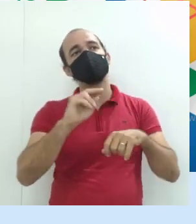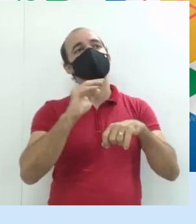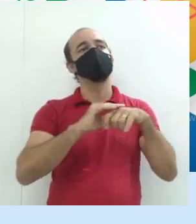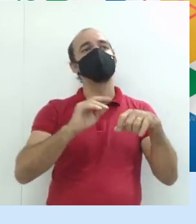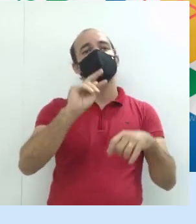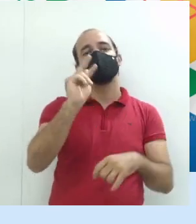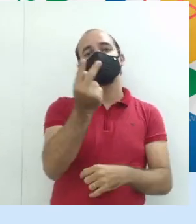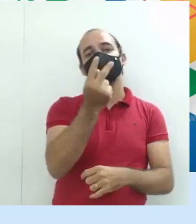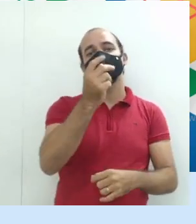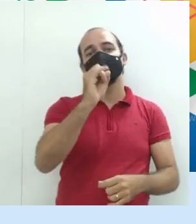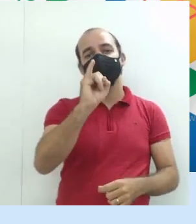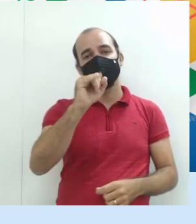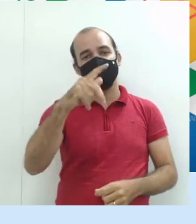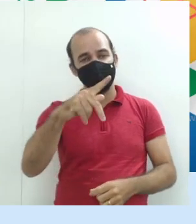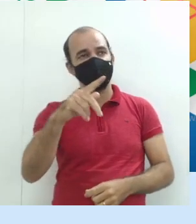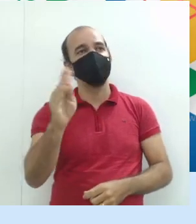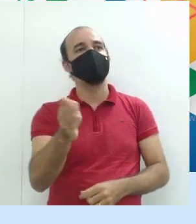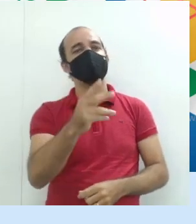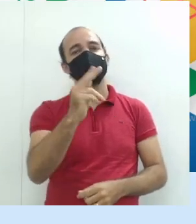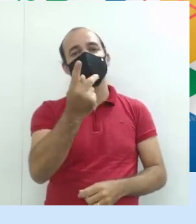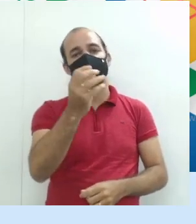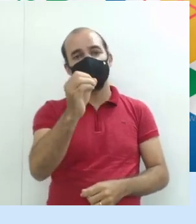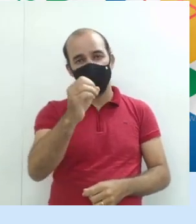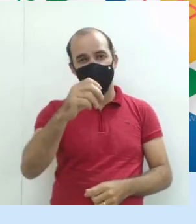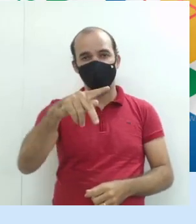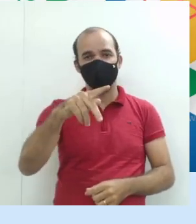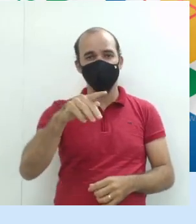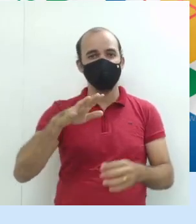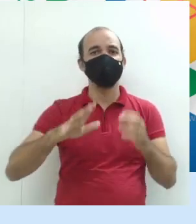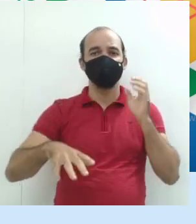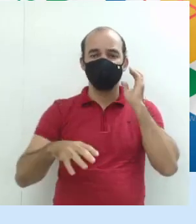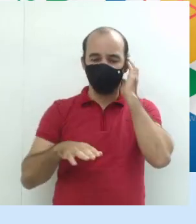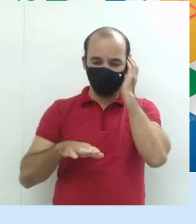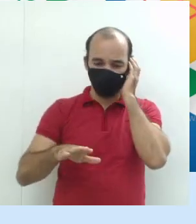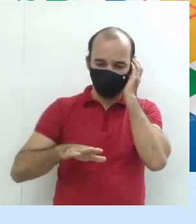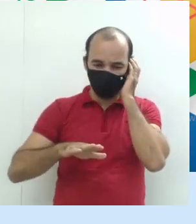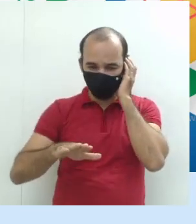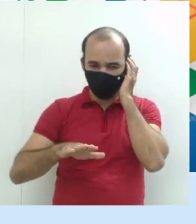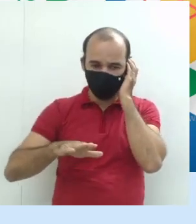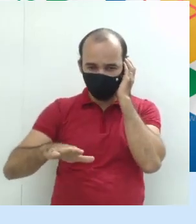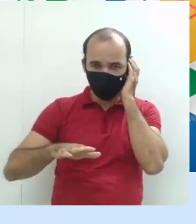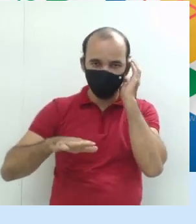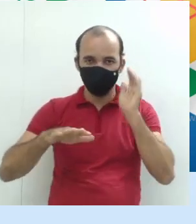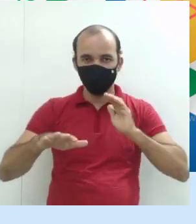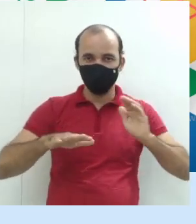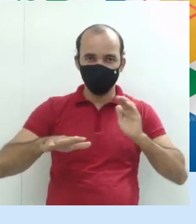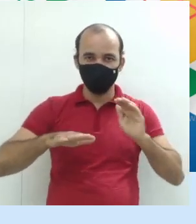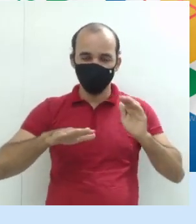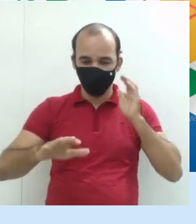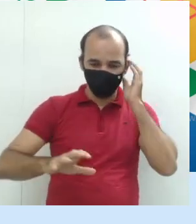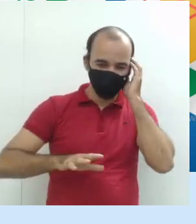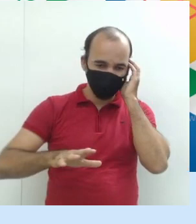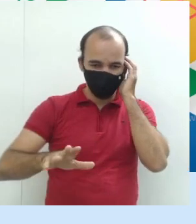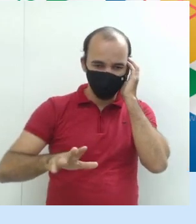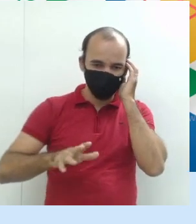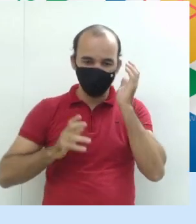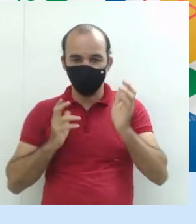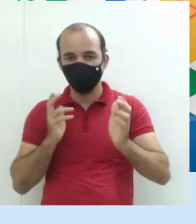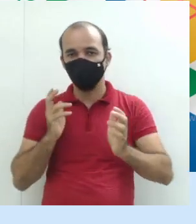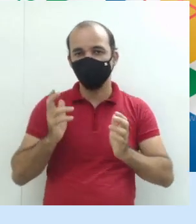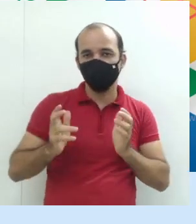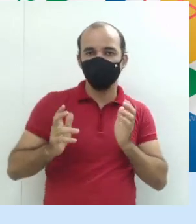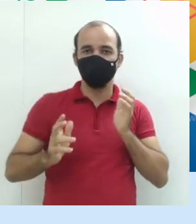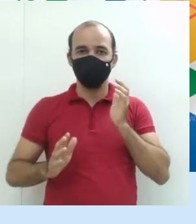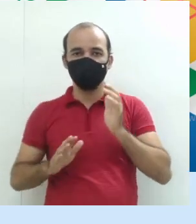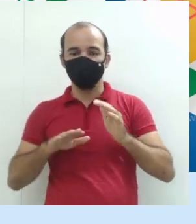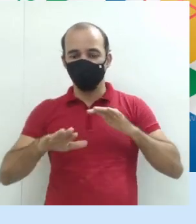disc jockeys, ou seja, DJs, que criavam batidas ritmadas. Ela tornou-se um grande